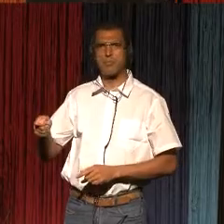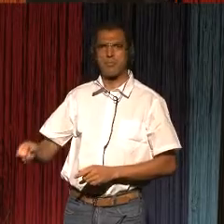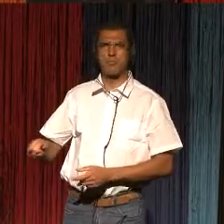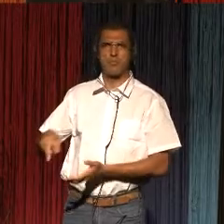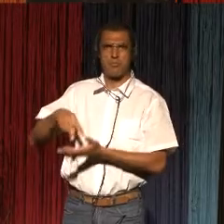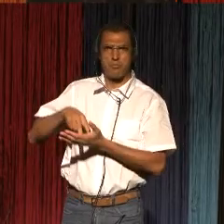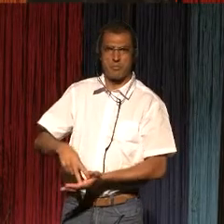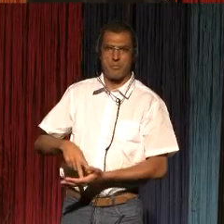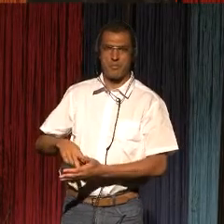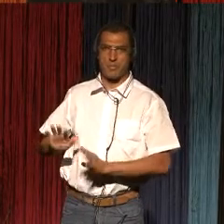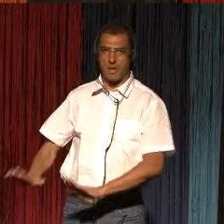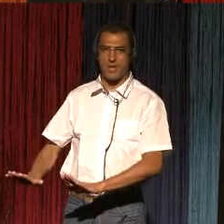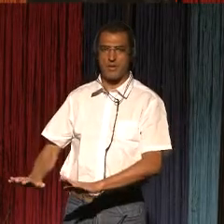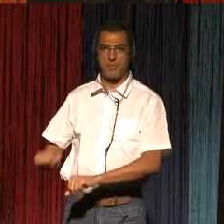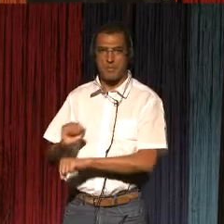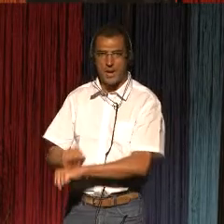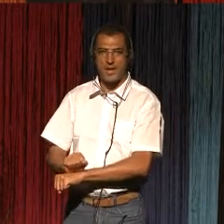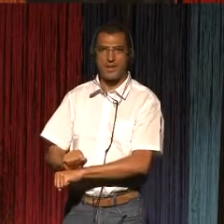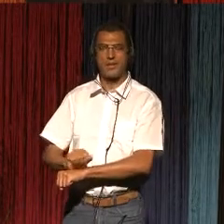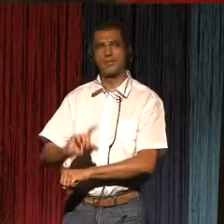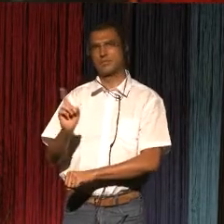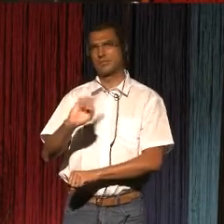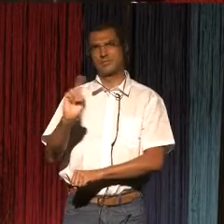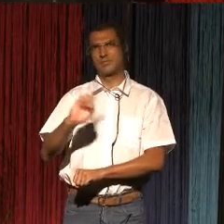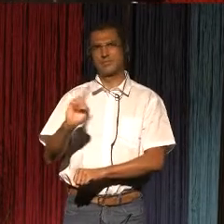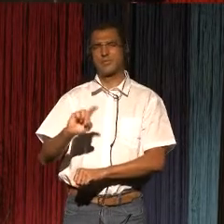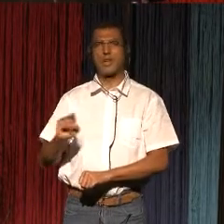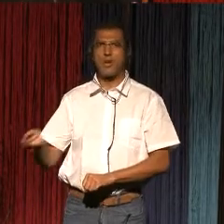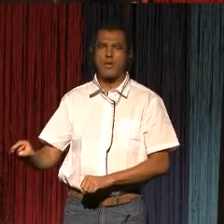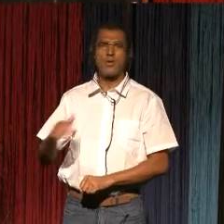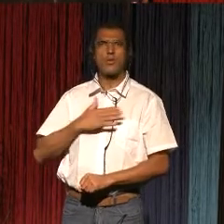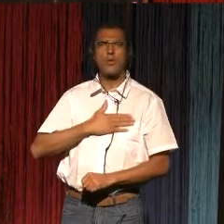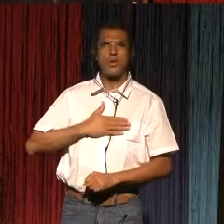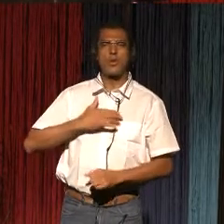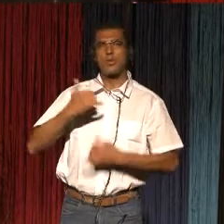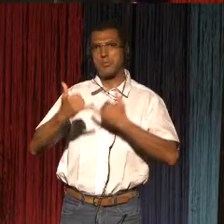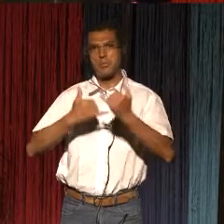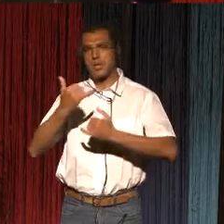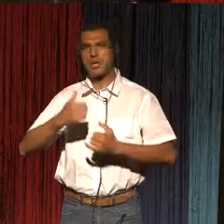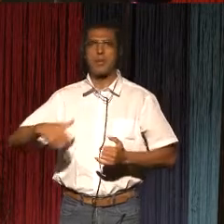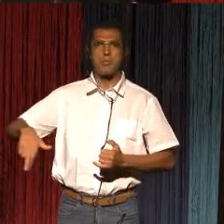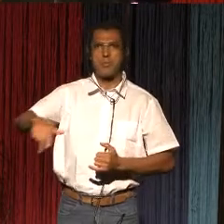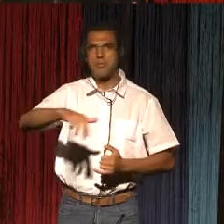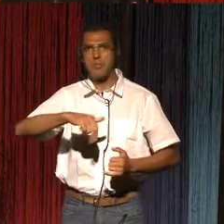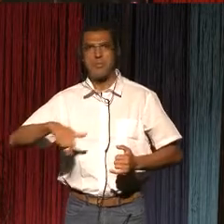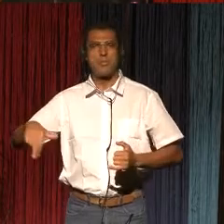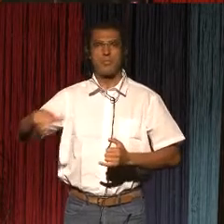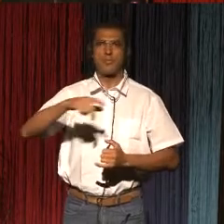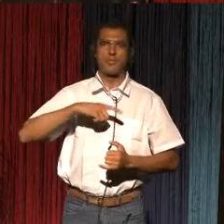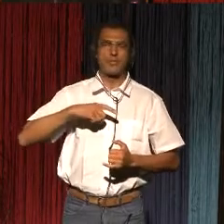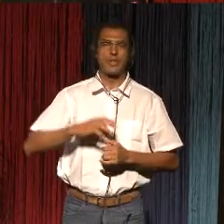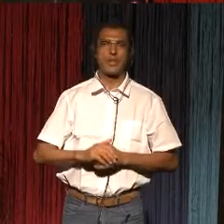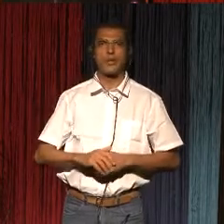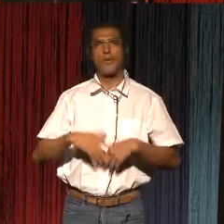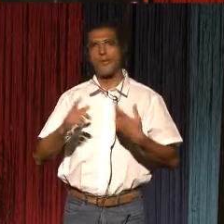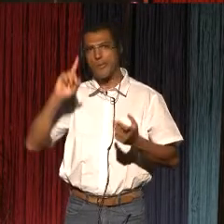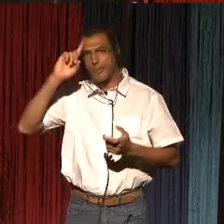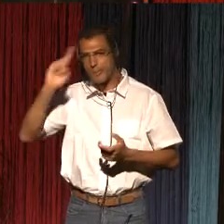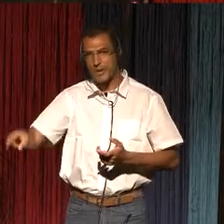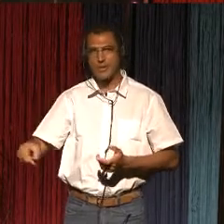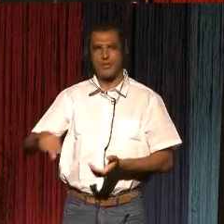desenvolvimento, principalmente para os meninos. Também não é adequado a gente pedir que as crianças fiquem paradas quietinhas por 15 a 20